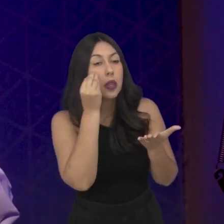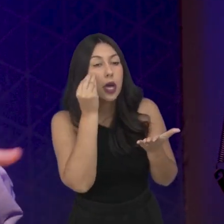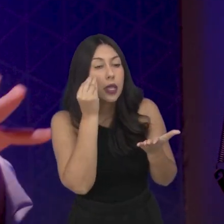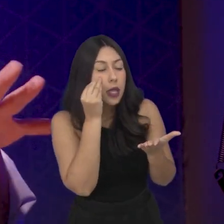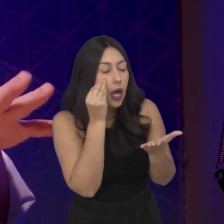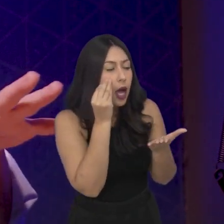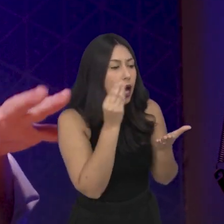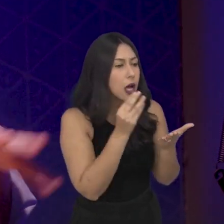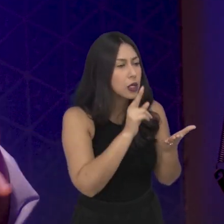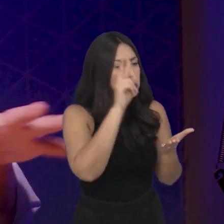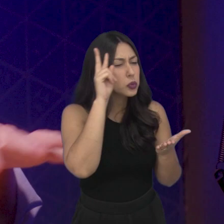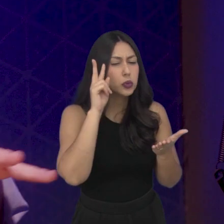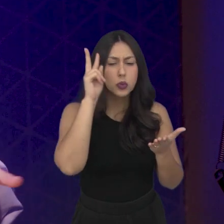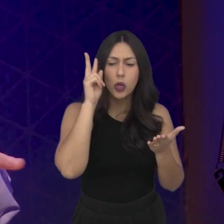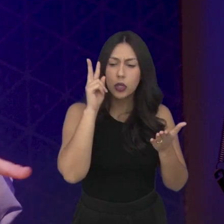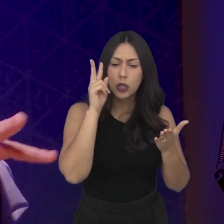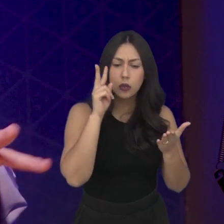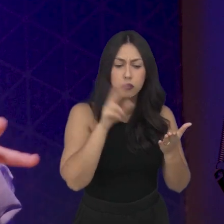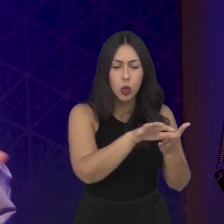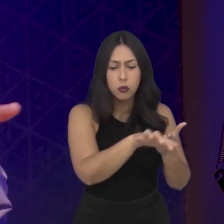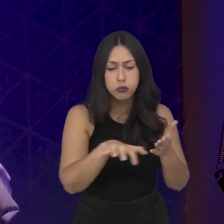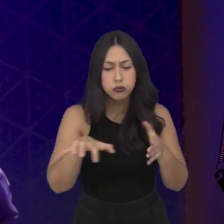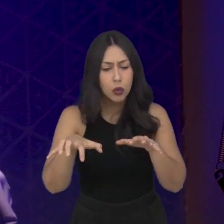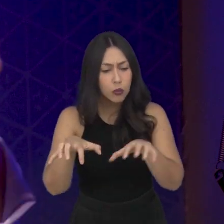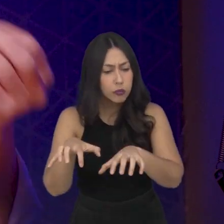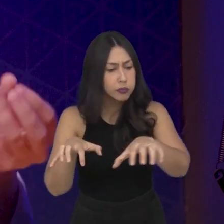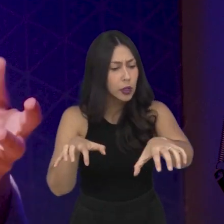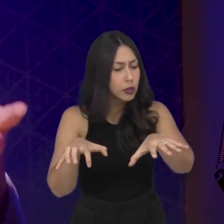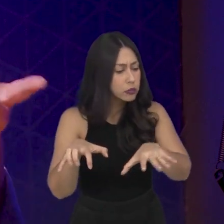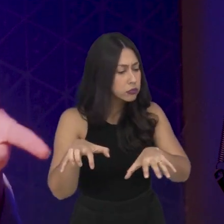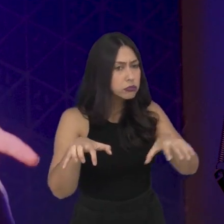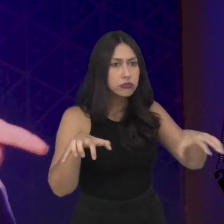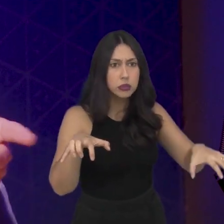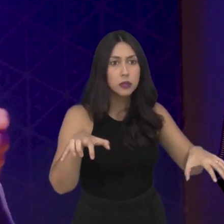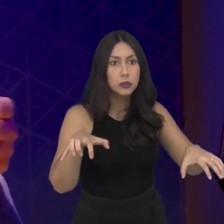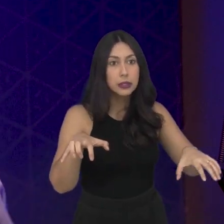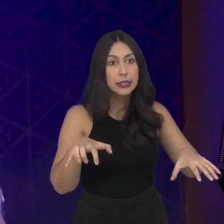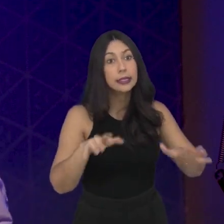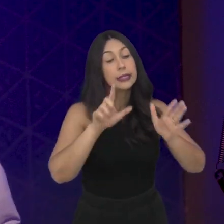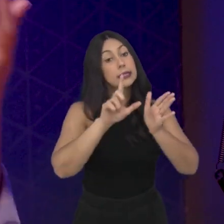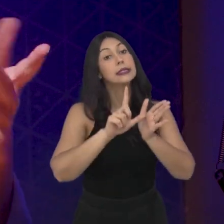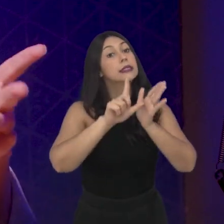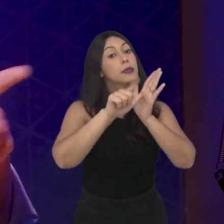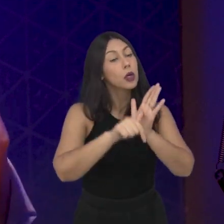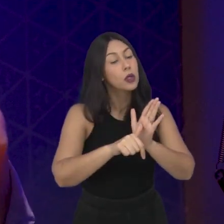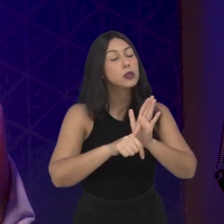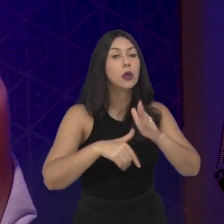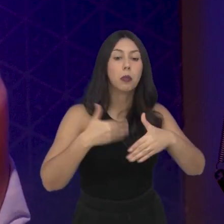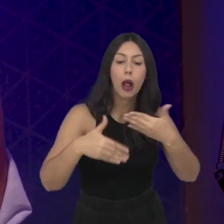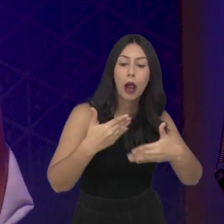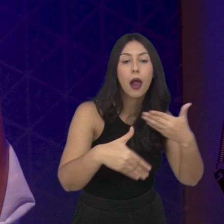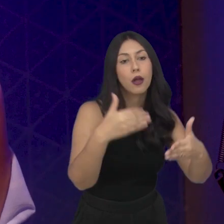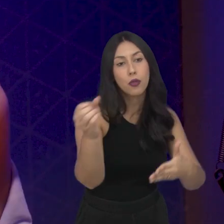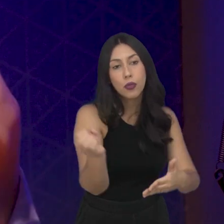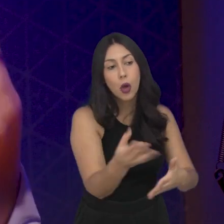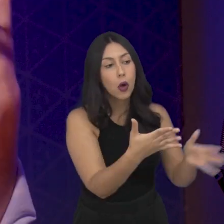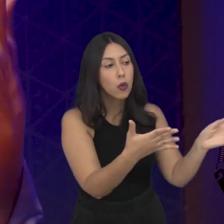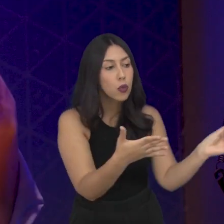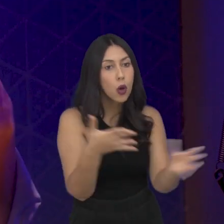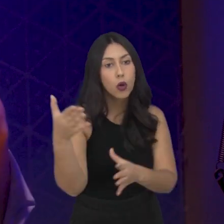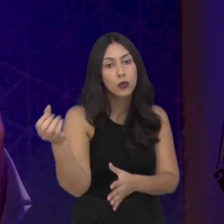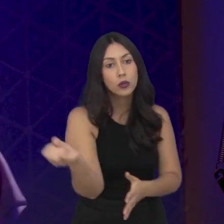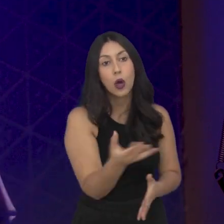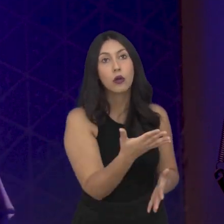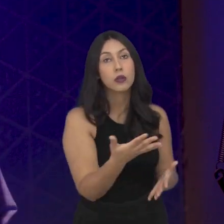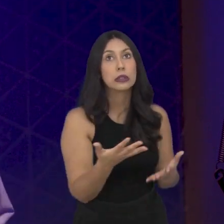de classificar as histórias, né? E as coisas em gêneros. E depois disso foi surgindo vários outros, né? A